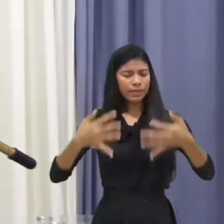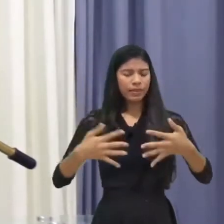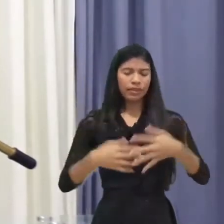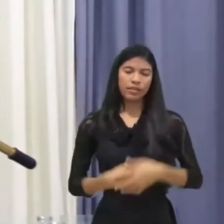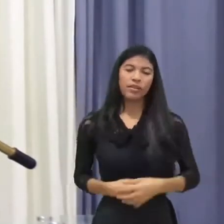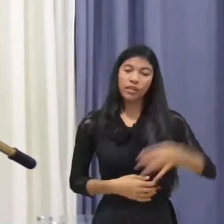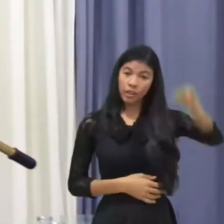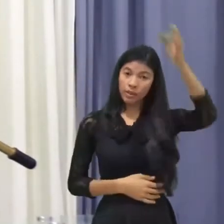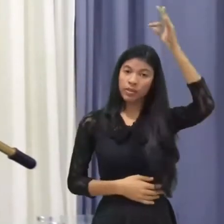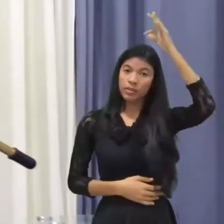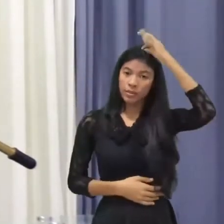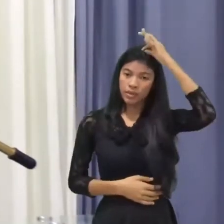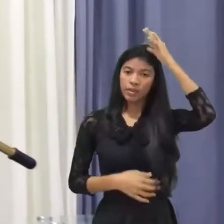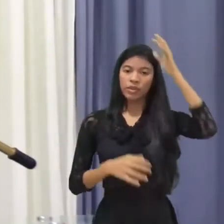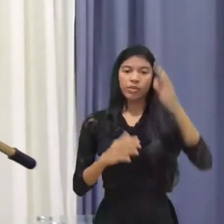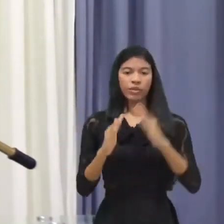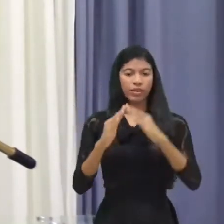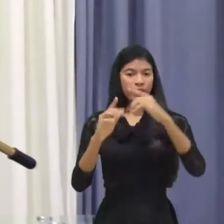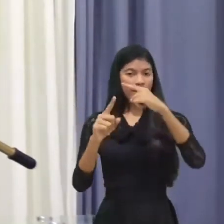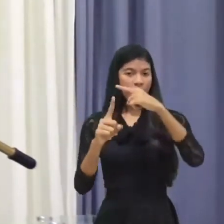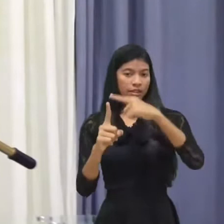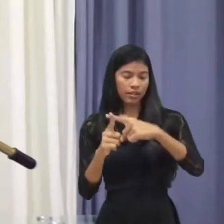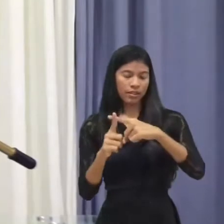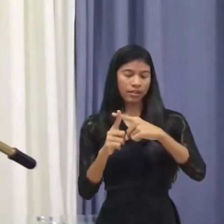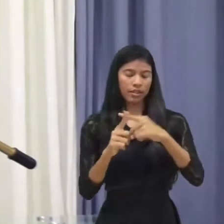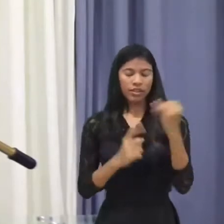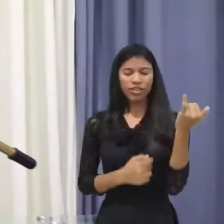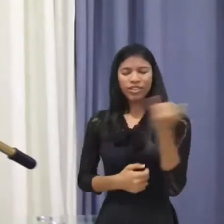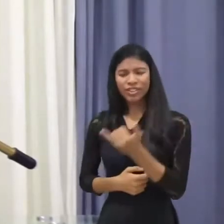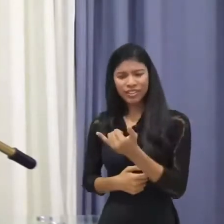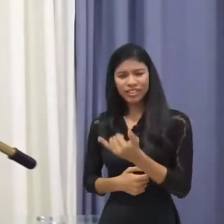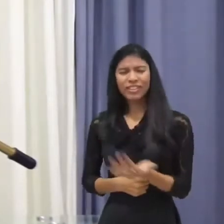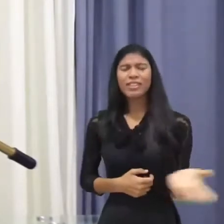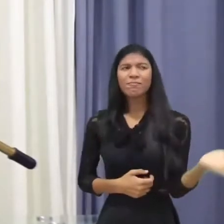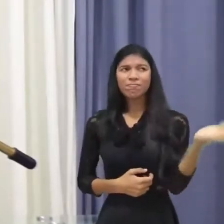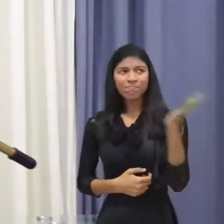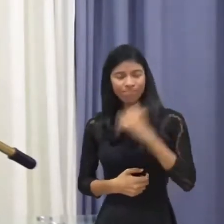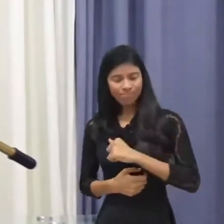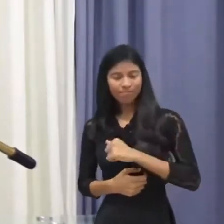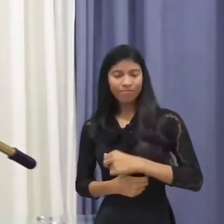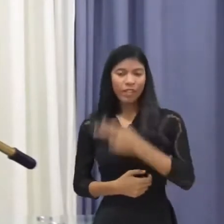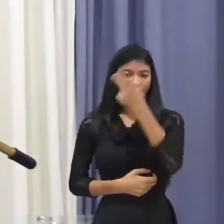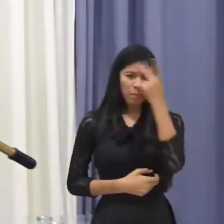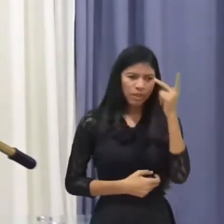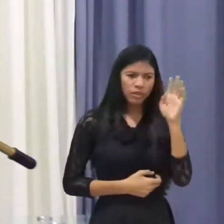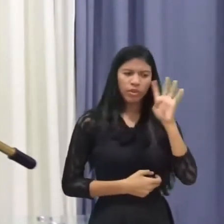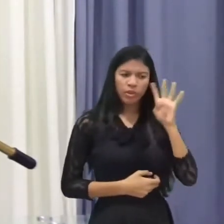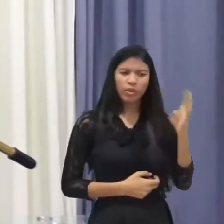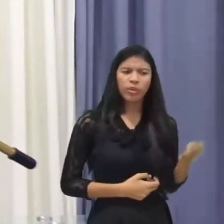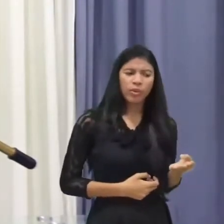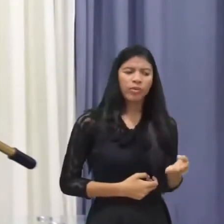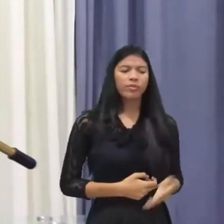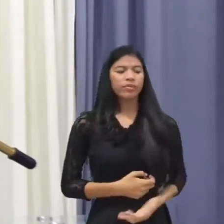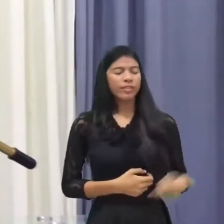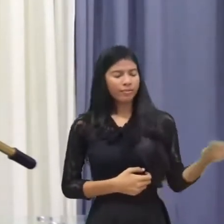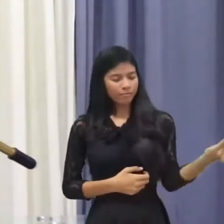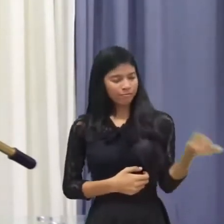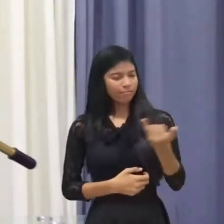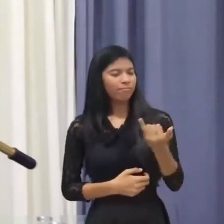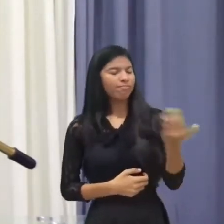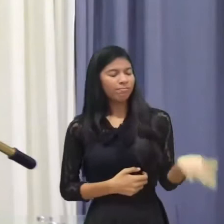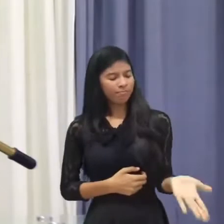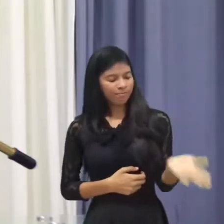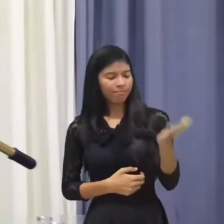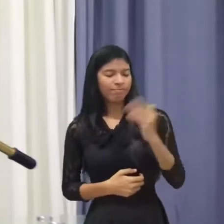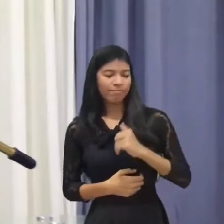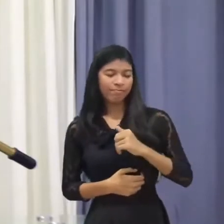noiva dizem: vem. Aquele que ouve, diga: vem. Aquele que tem sede, venha. E